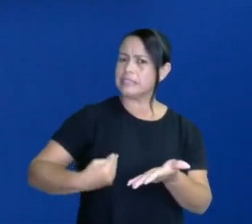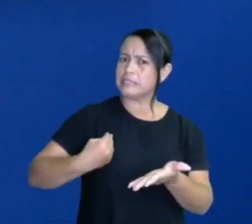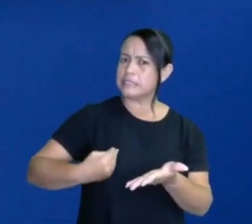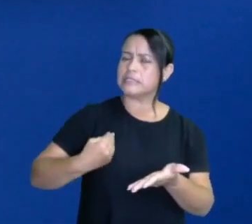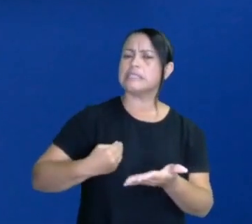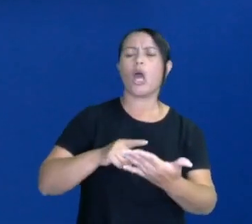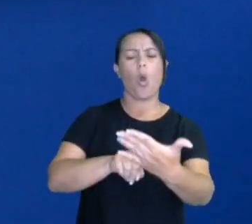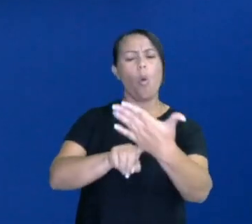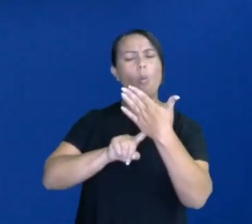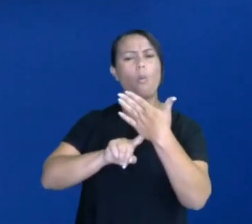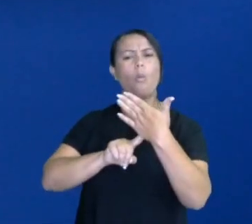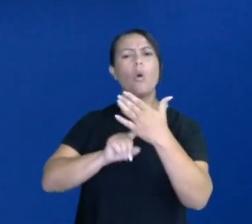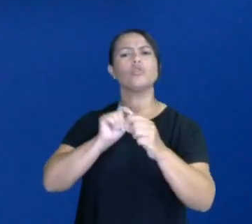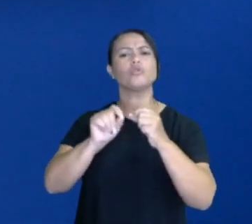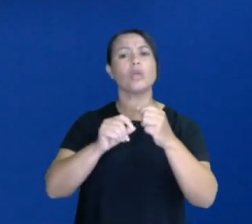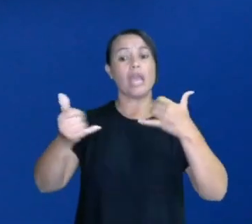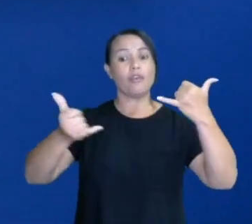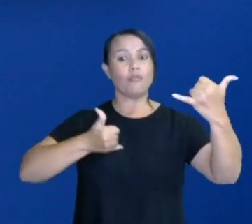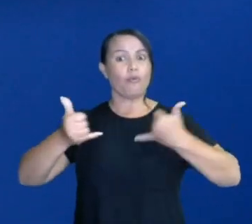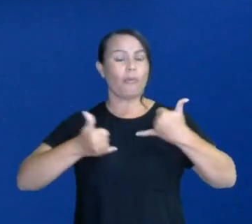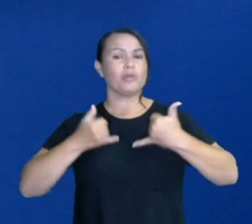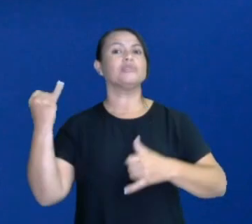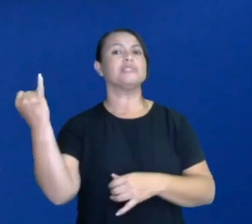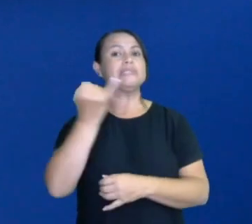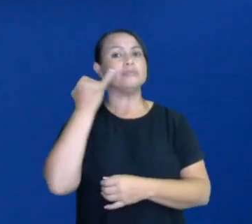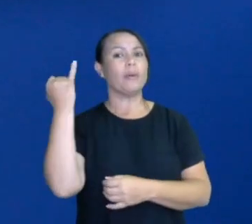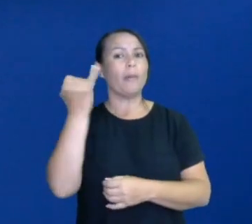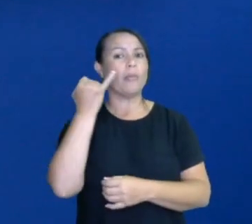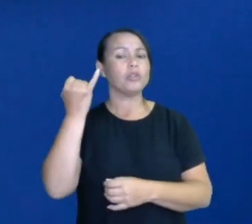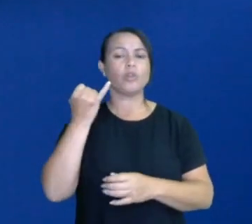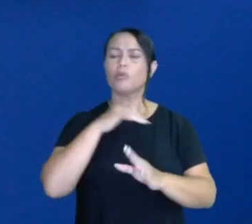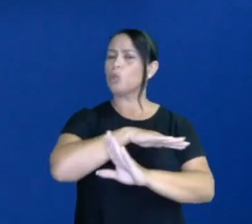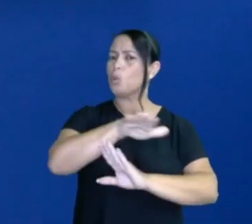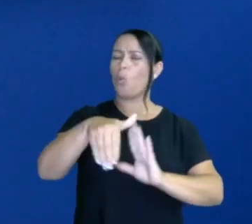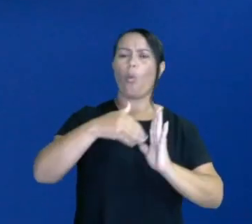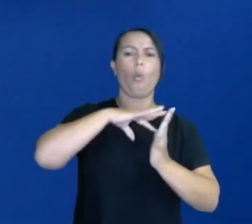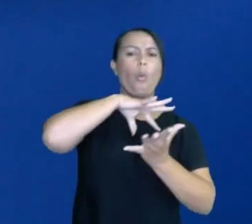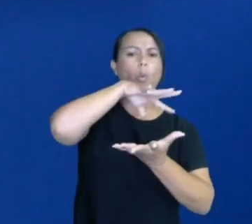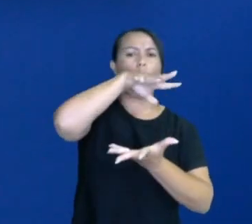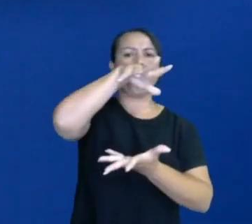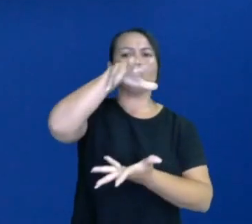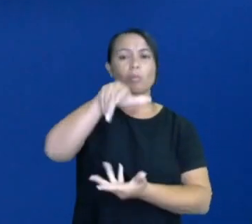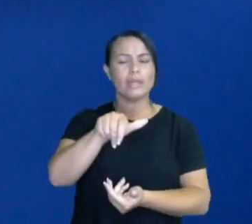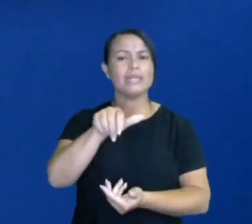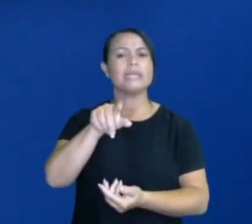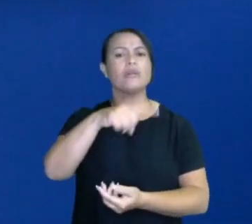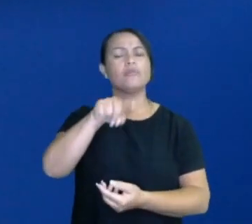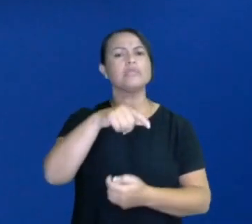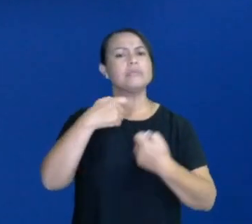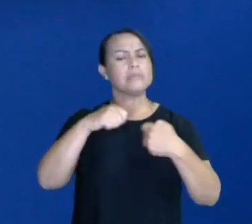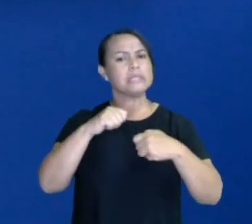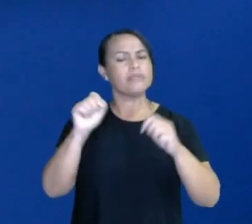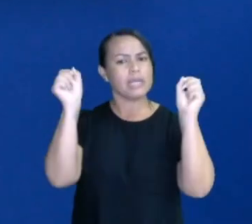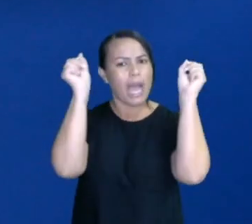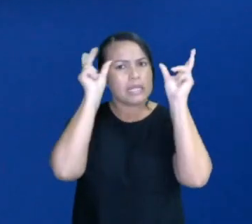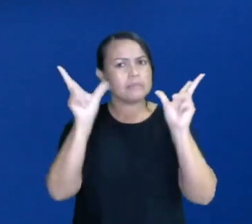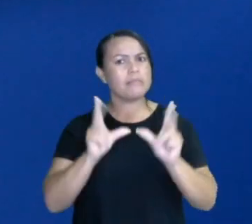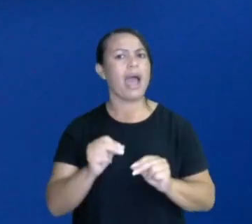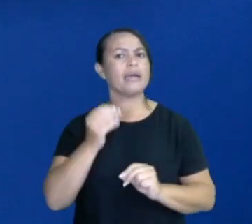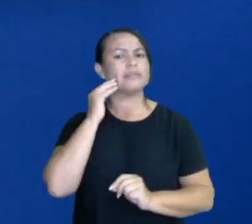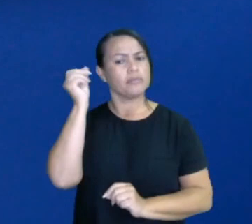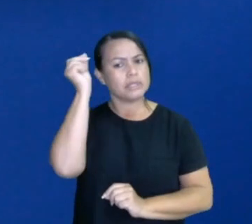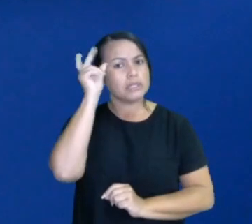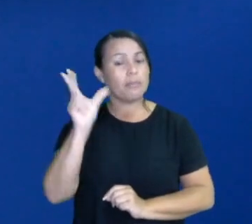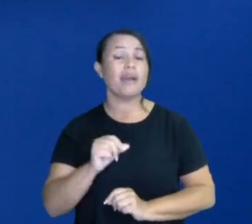apresentam informações valiosíssimas sobre todo o planeta. Então, vocês precisam ficar atentos. Isso é